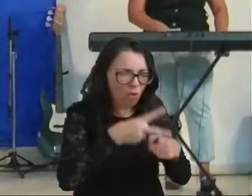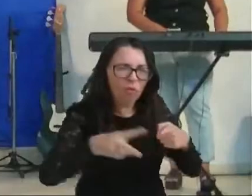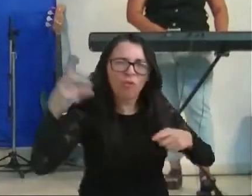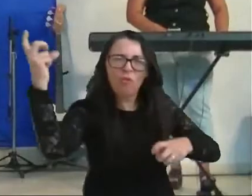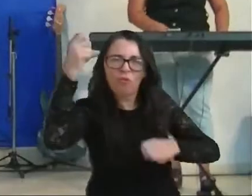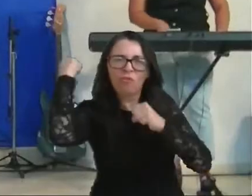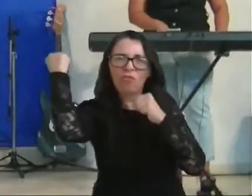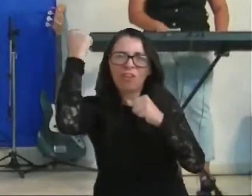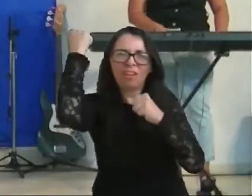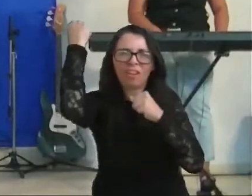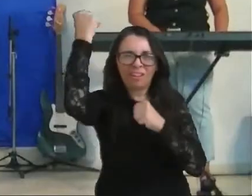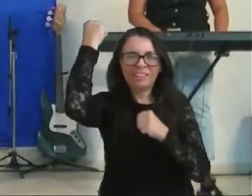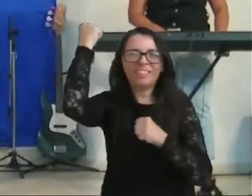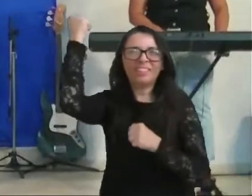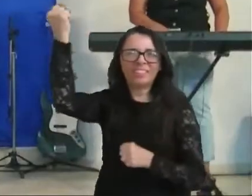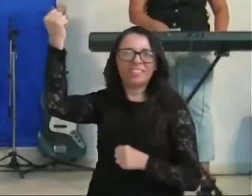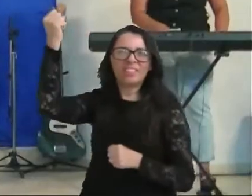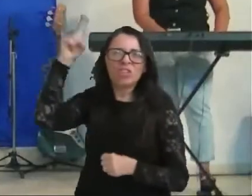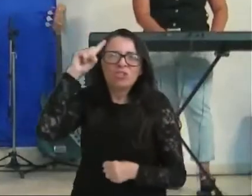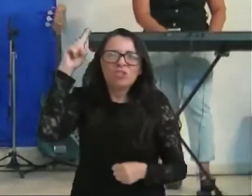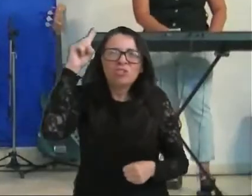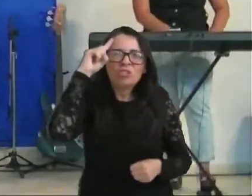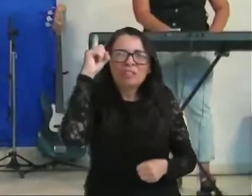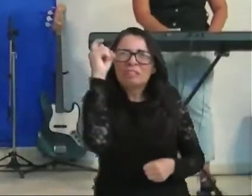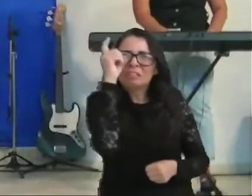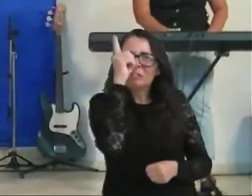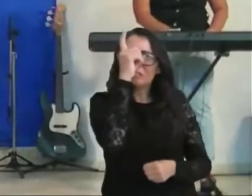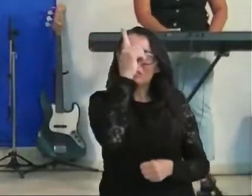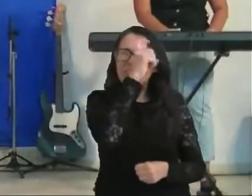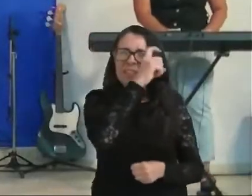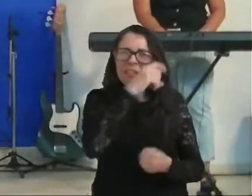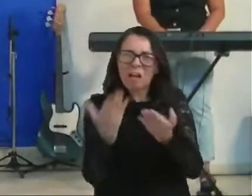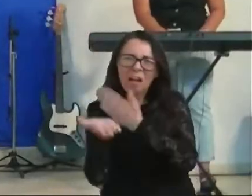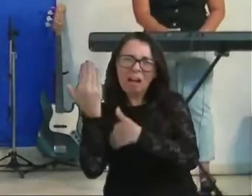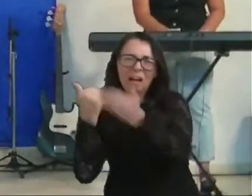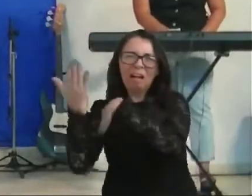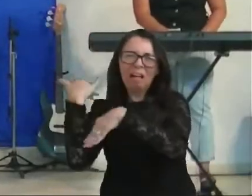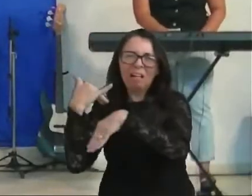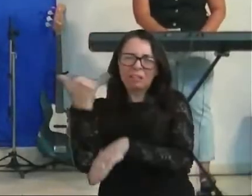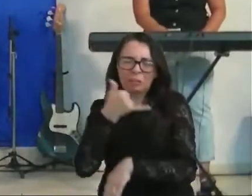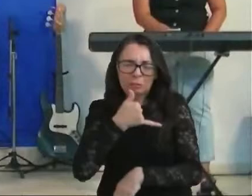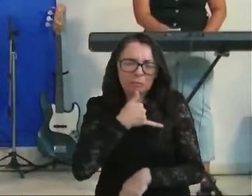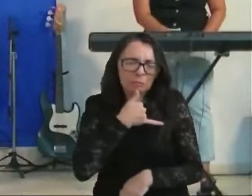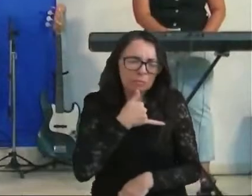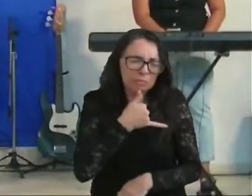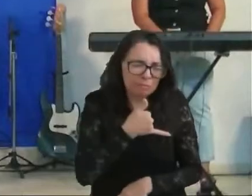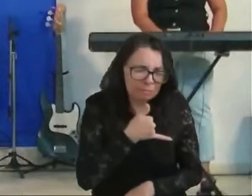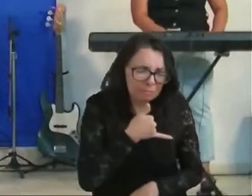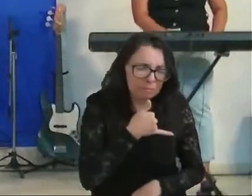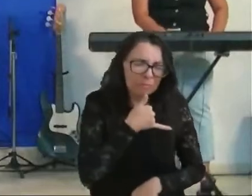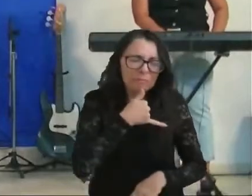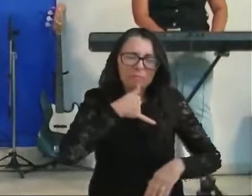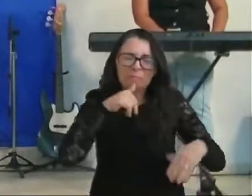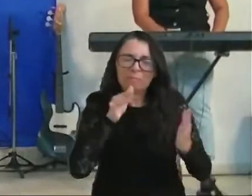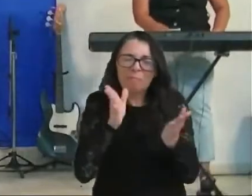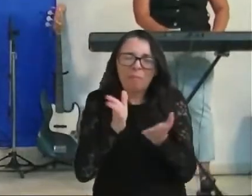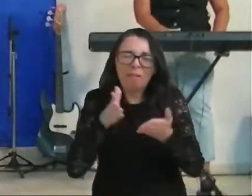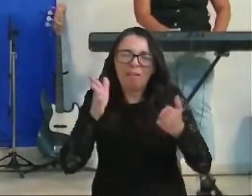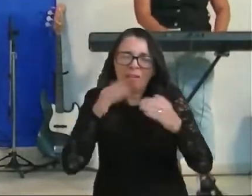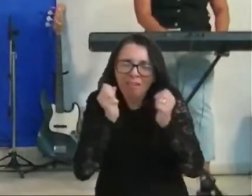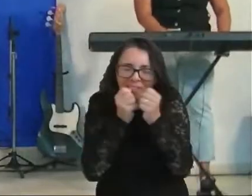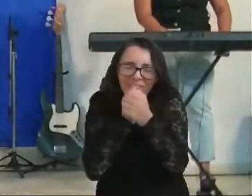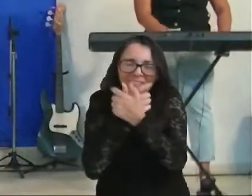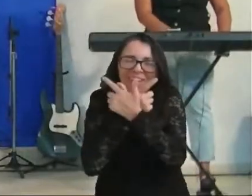e colher. A cada dia vou viver, rompendo em fé.